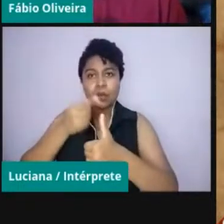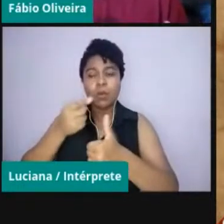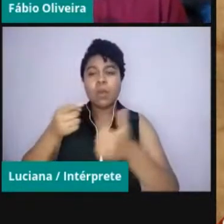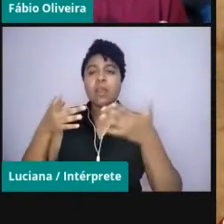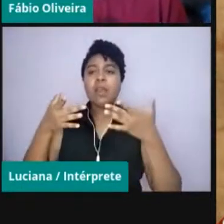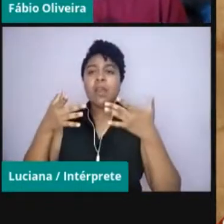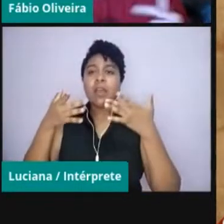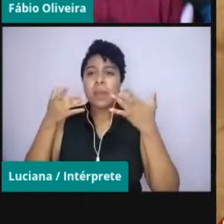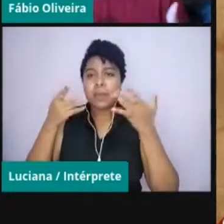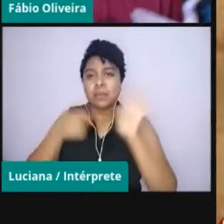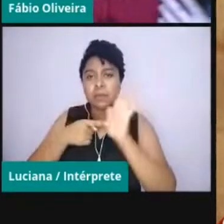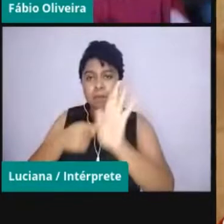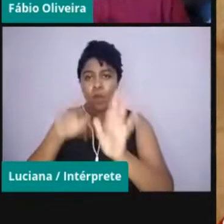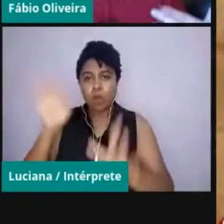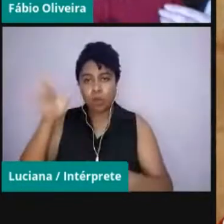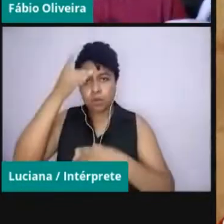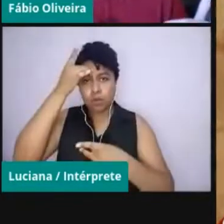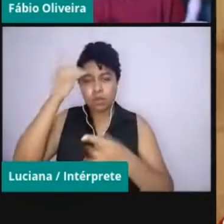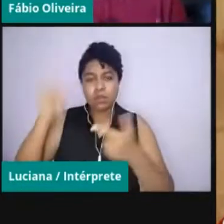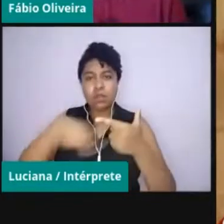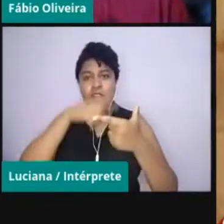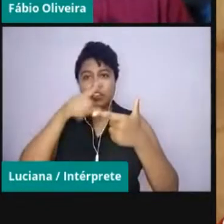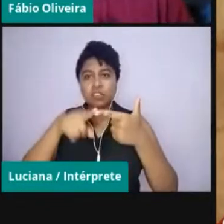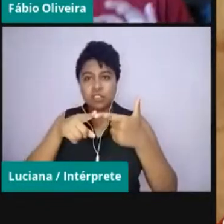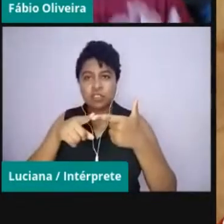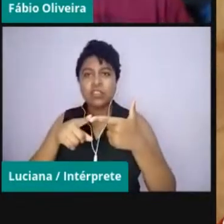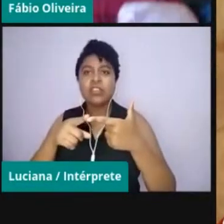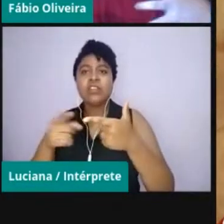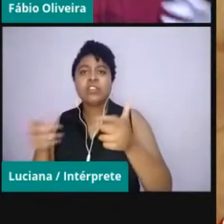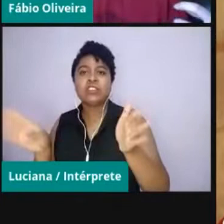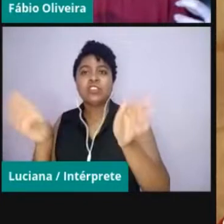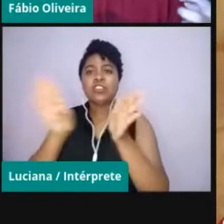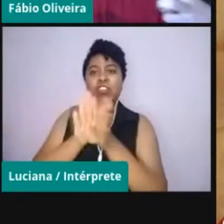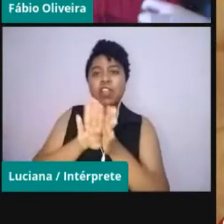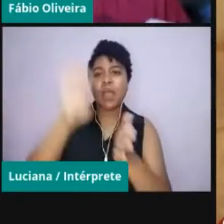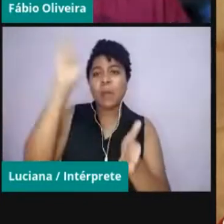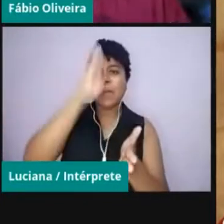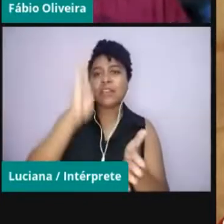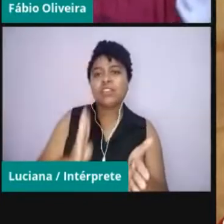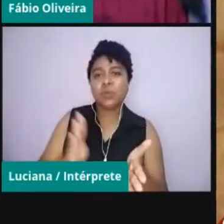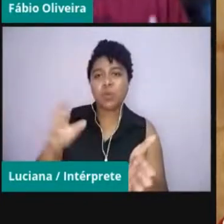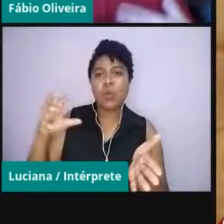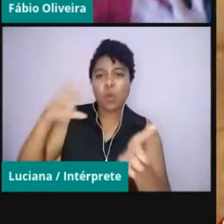No segundo ato, ia ser a chegada no Brasil Colônia. Eles eram estudantes,